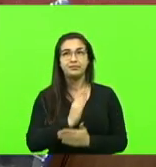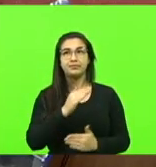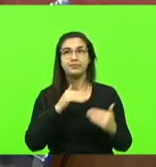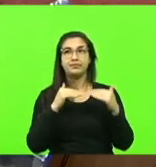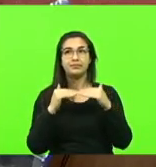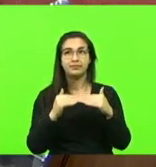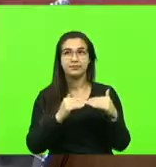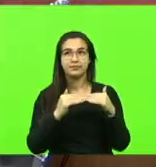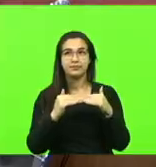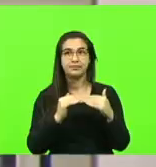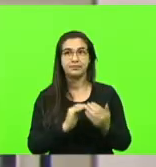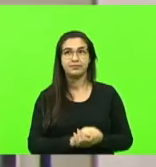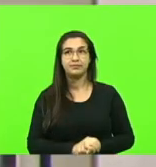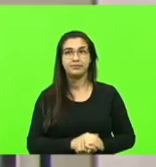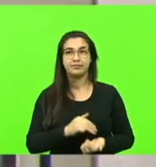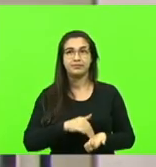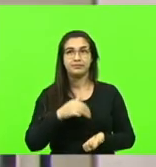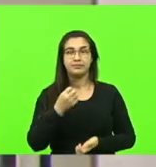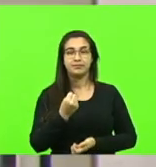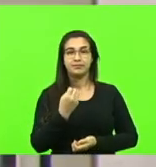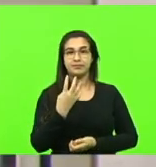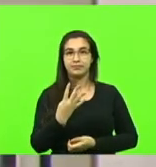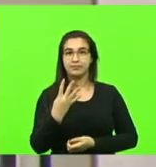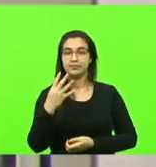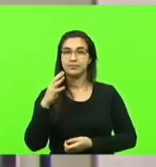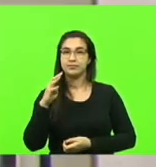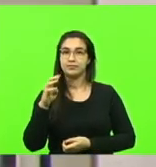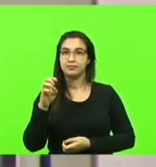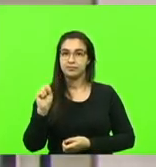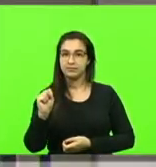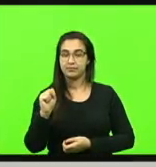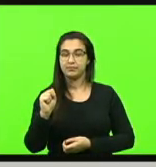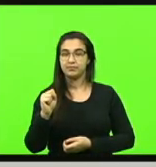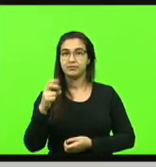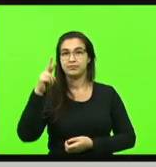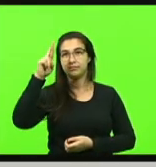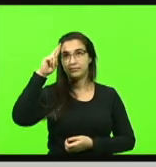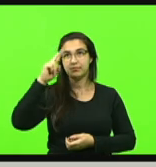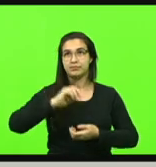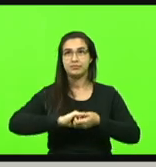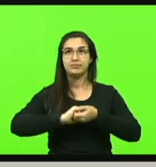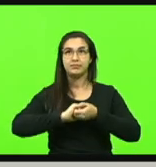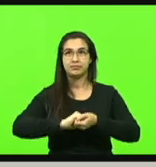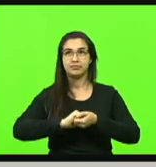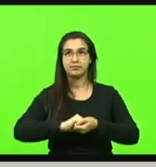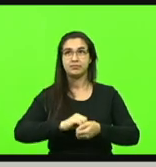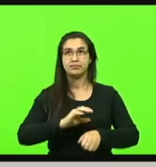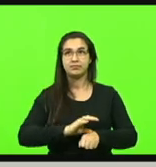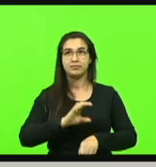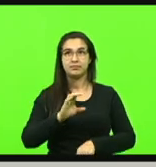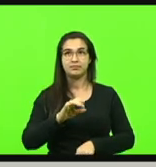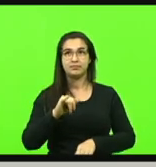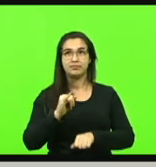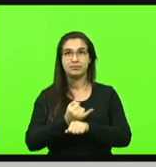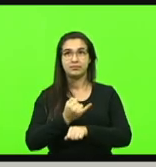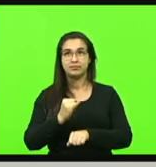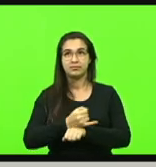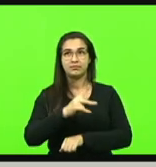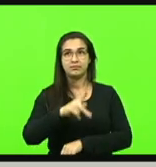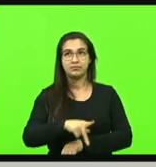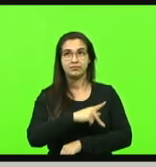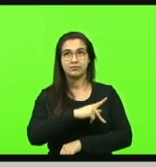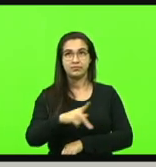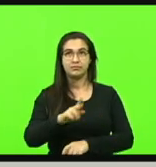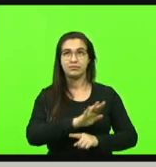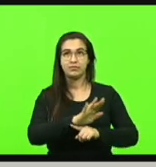Aprovado por unanimidade. Moção 848, ator deputado Floriano, cumprimentando o Conselho de Pastores de Joinville, pelos relevantes serviços prestados a